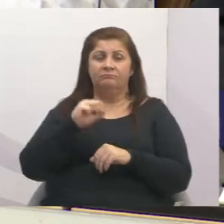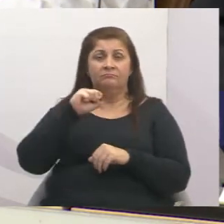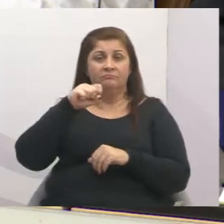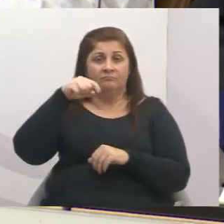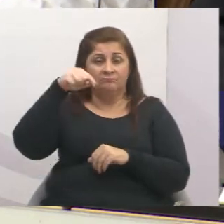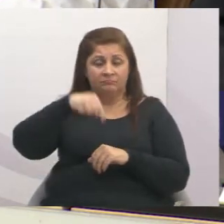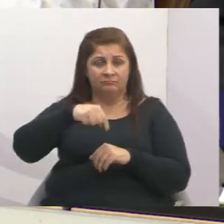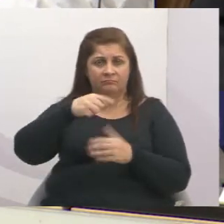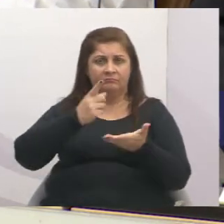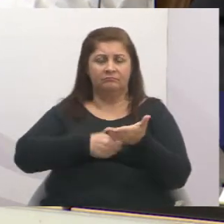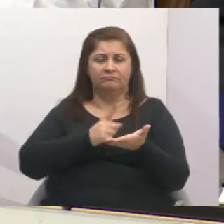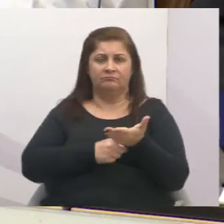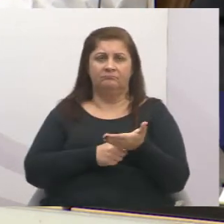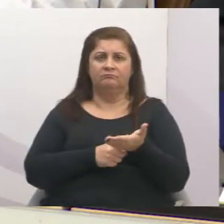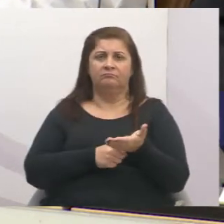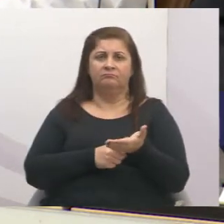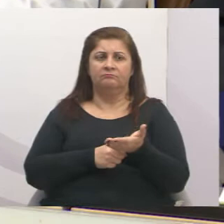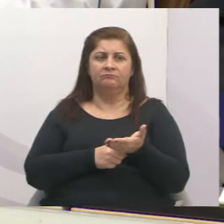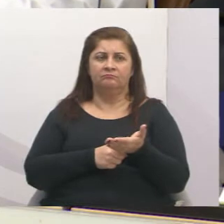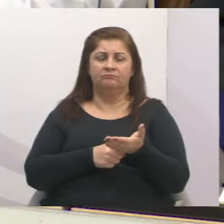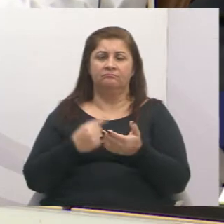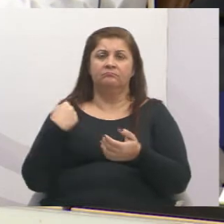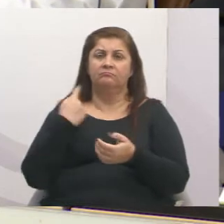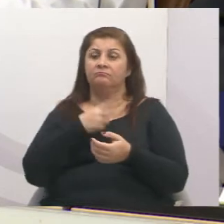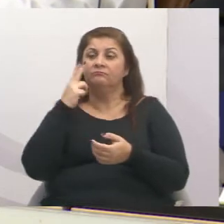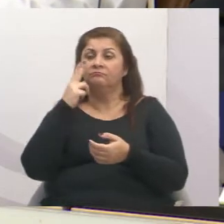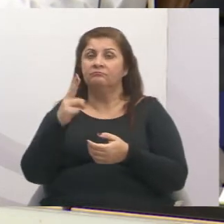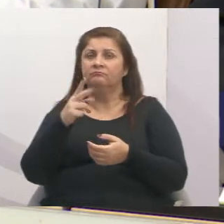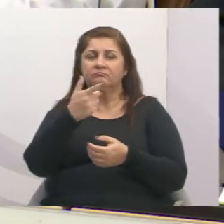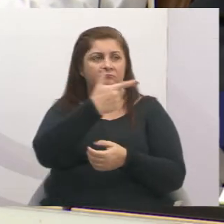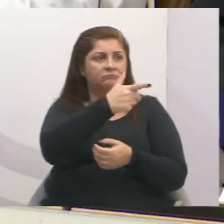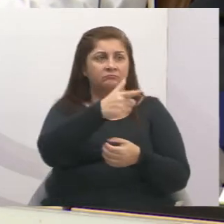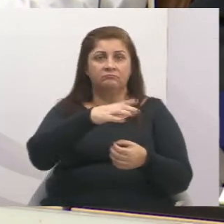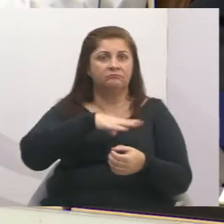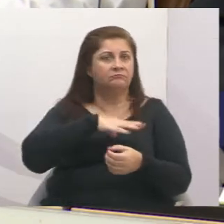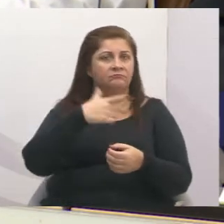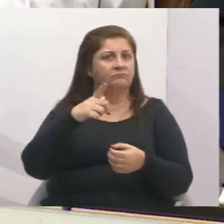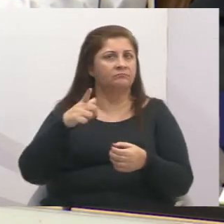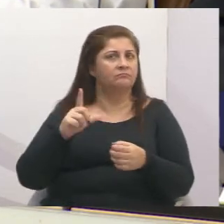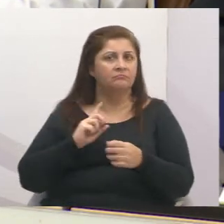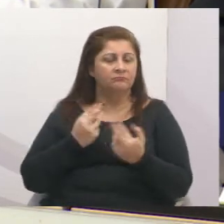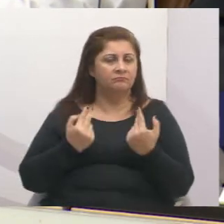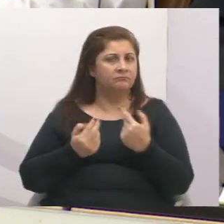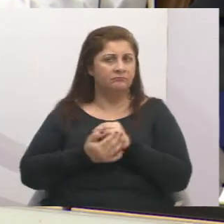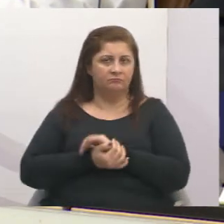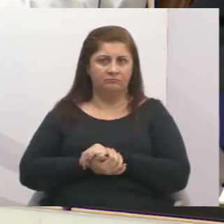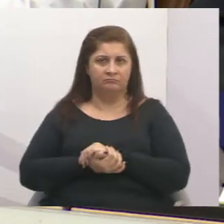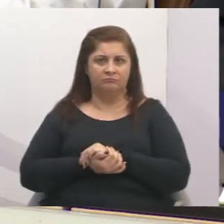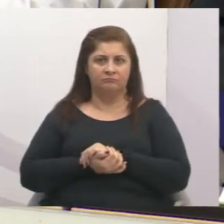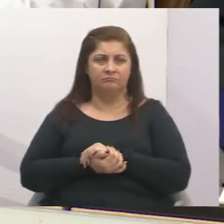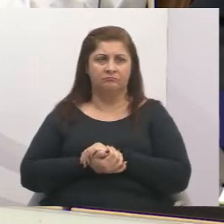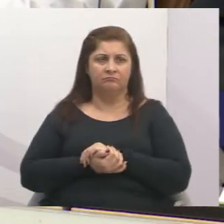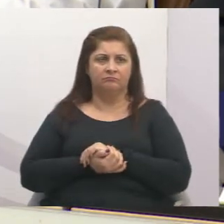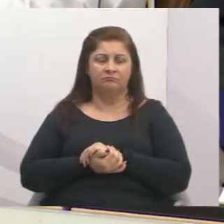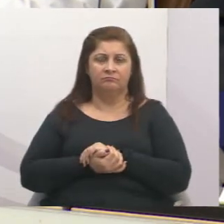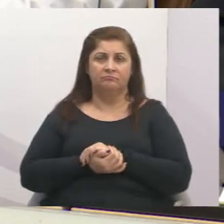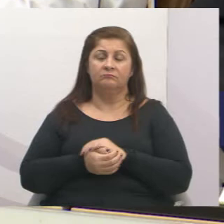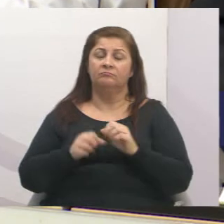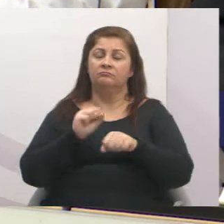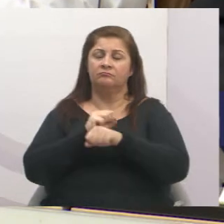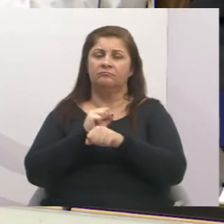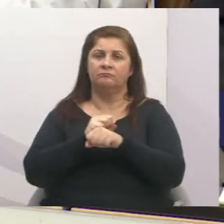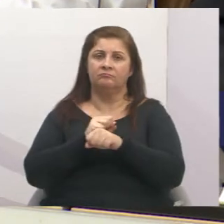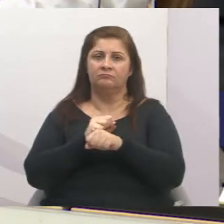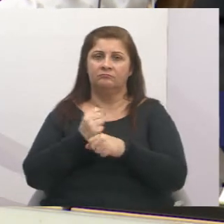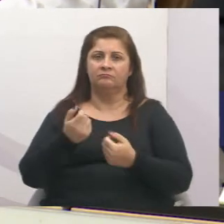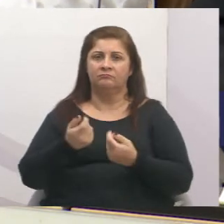compromisso. É um grande compromisso que a gente está vendo em outras cidades que não tem esse compromisso, e nós esperamos que a economia do nosso país possa